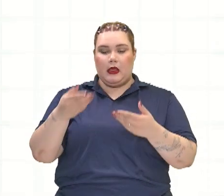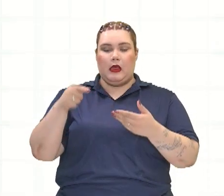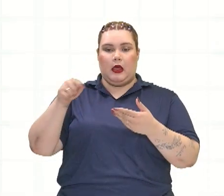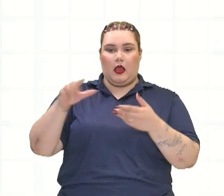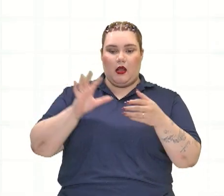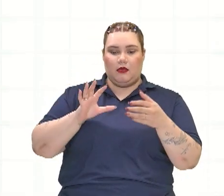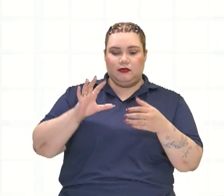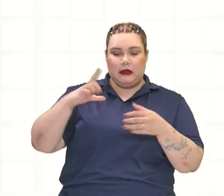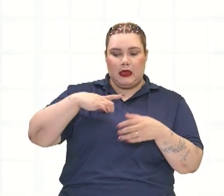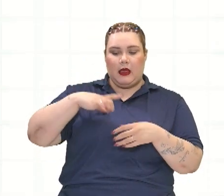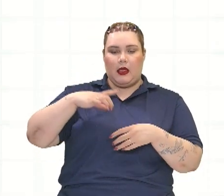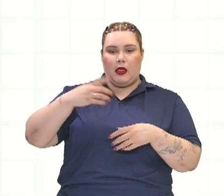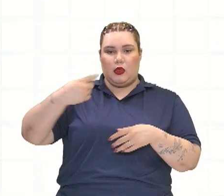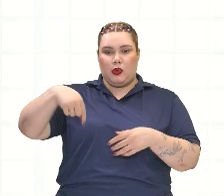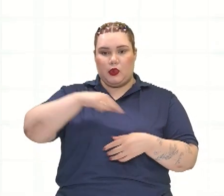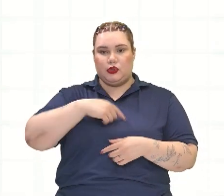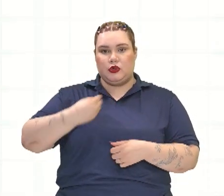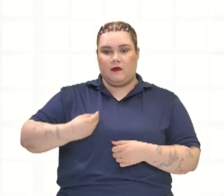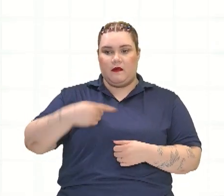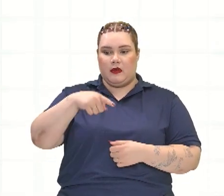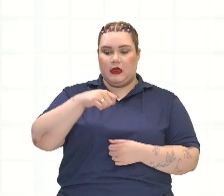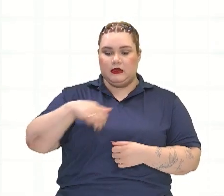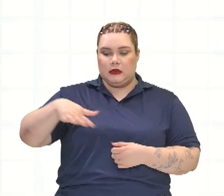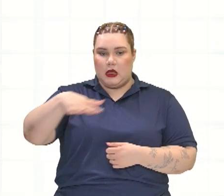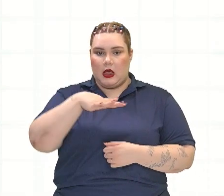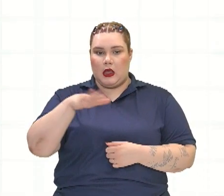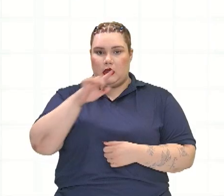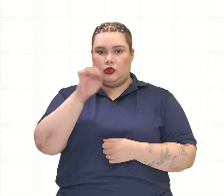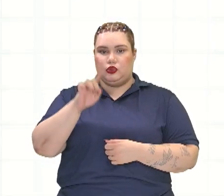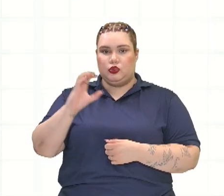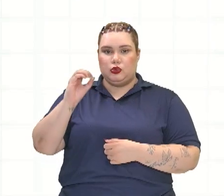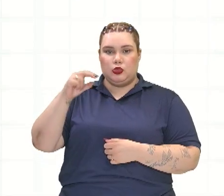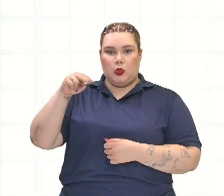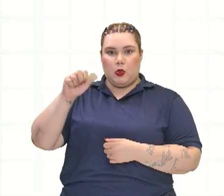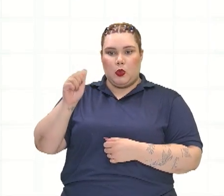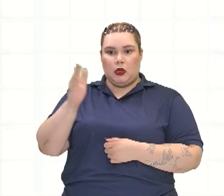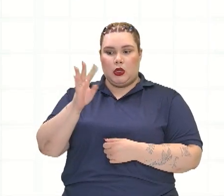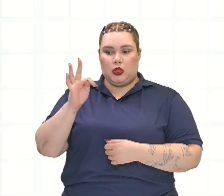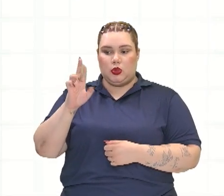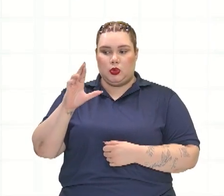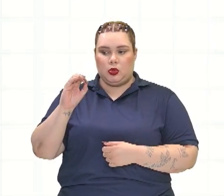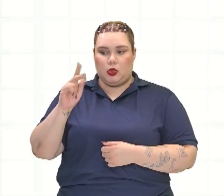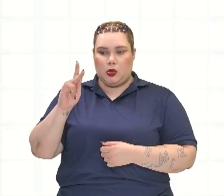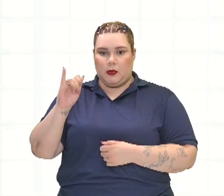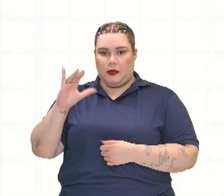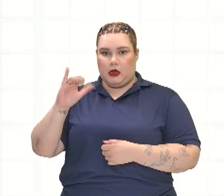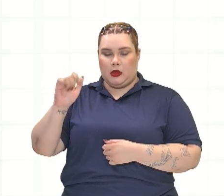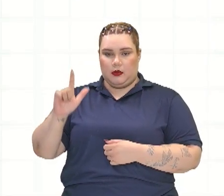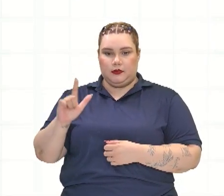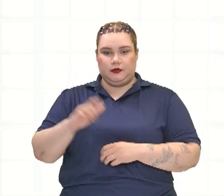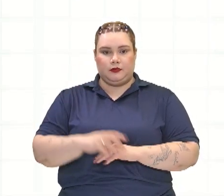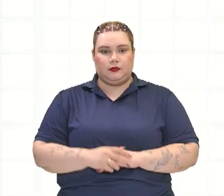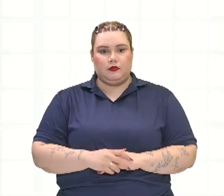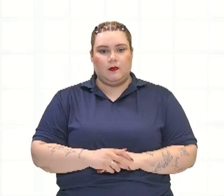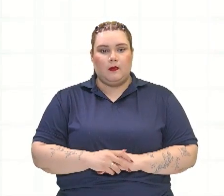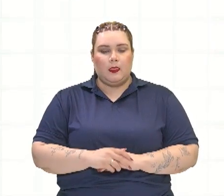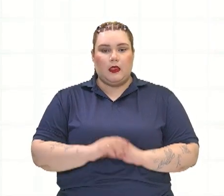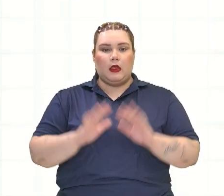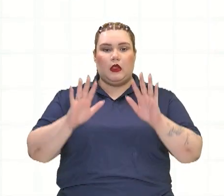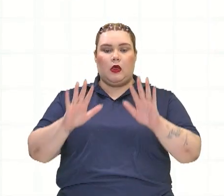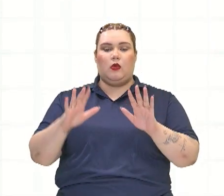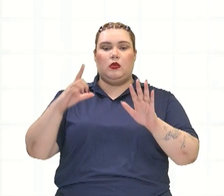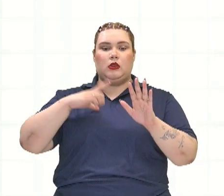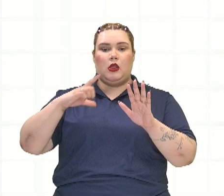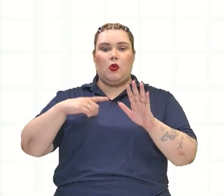zona tropical ou intertropical, certo? Acima da zona tropical, nós temos a zona